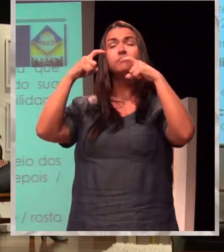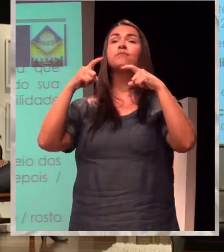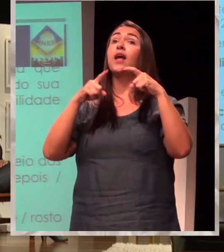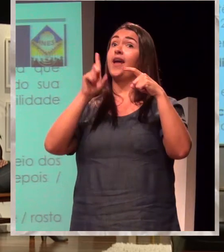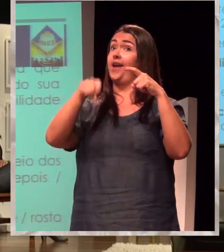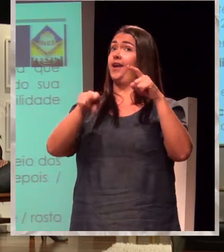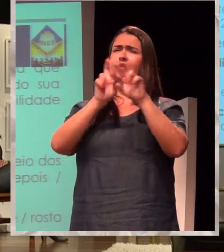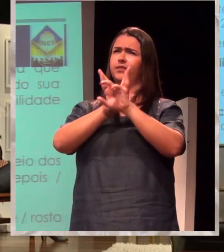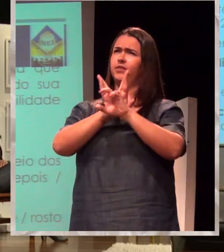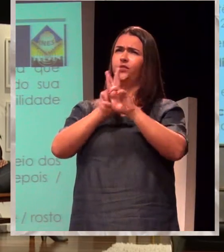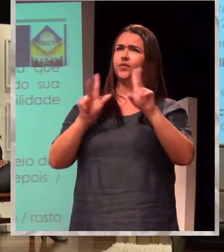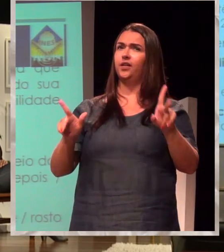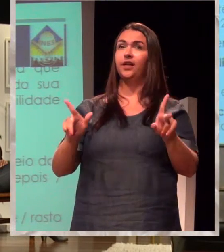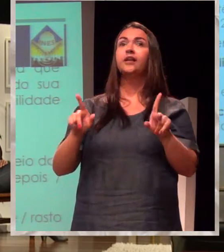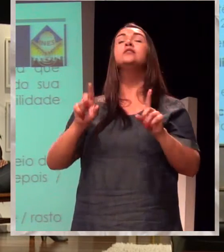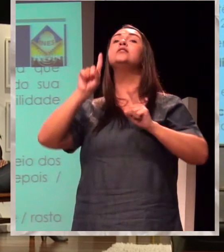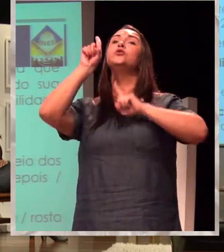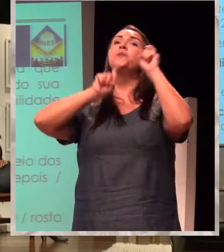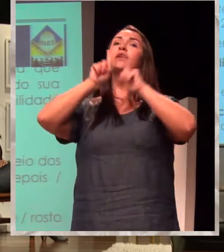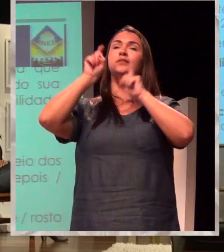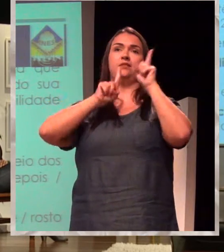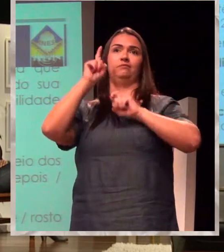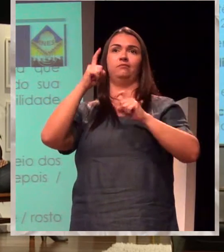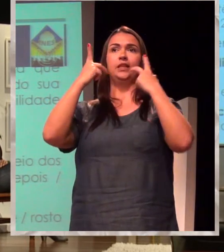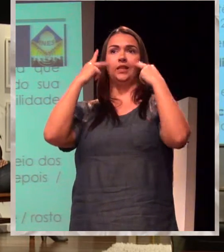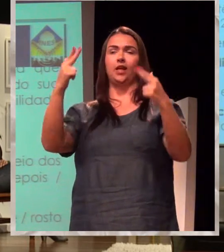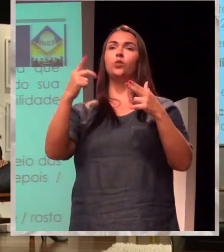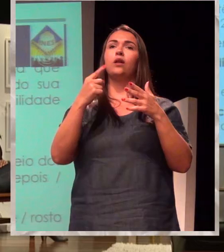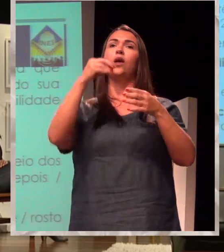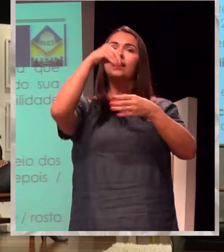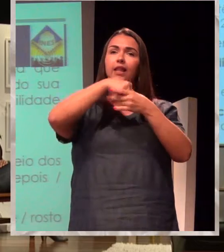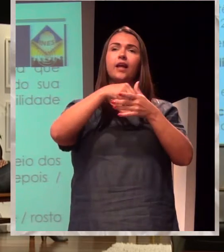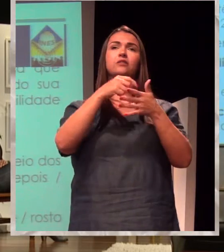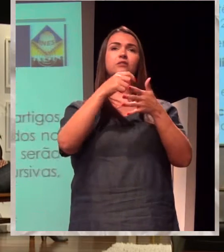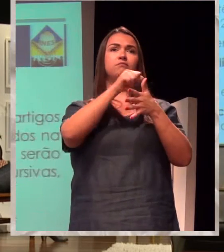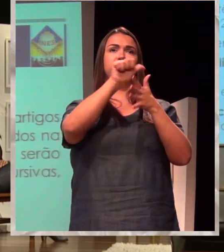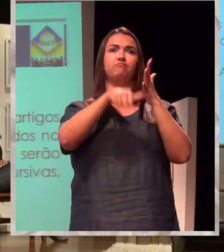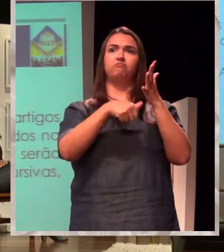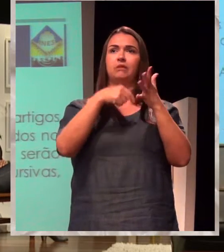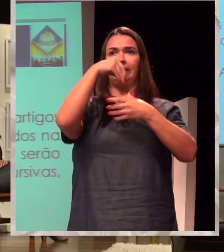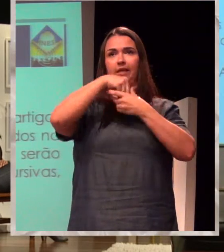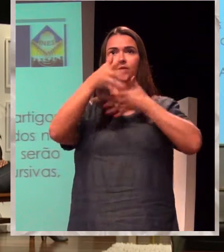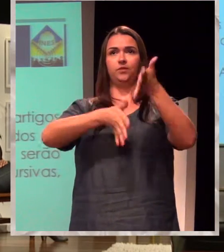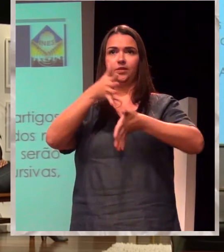é diferente da expressão facial, que é um dos parâmetros da língua de sinais. Tá?